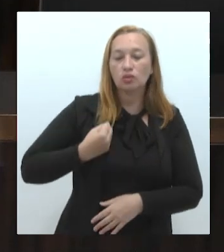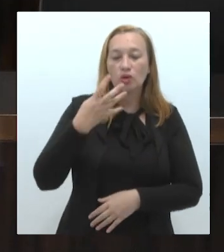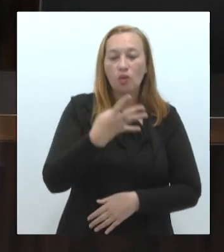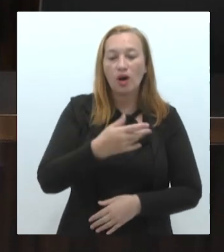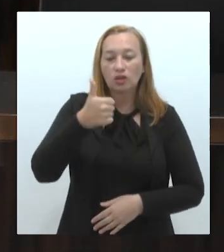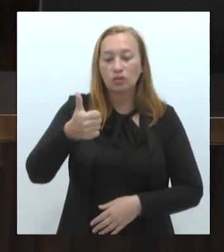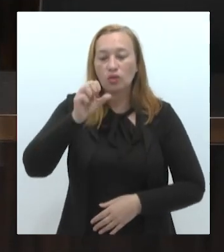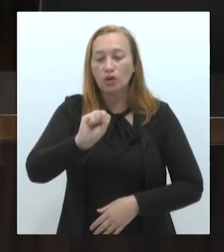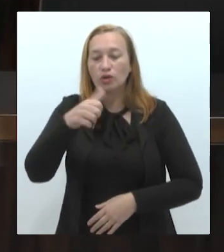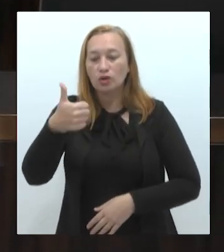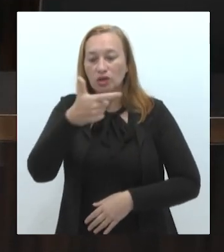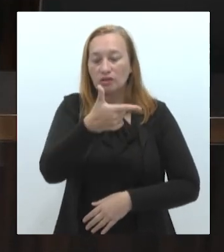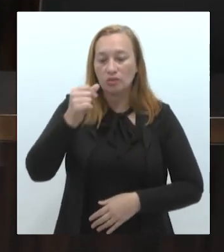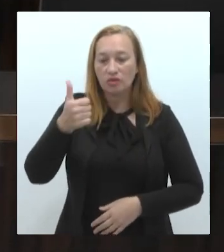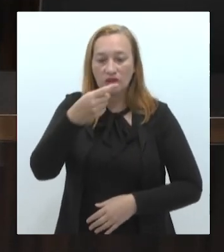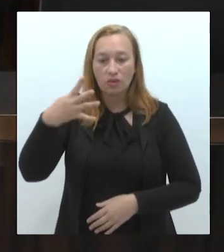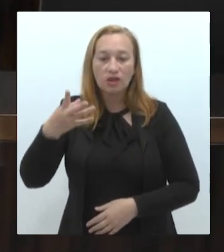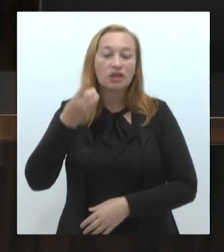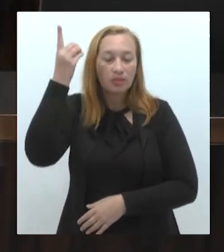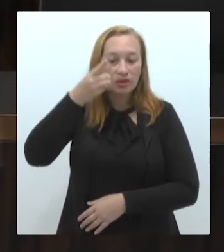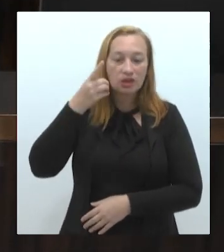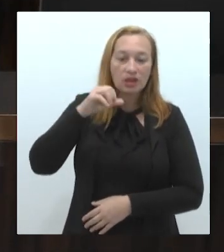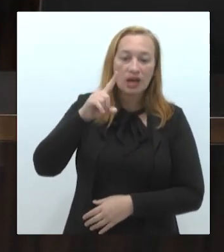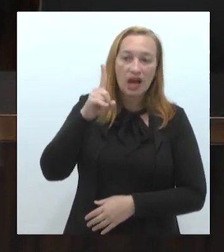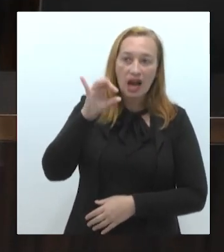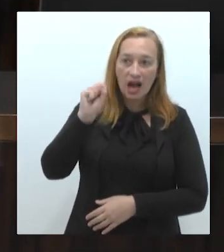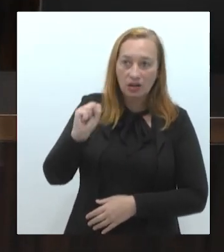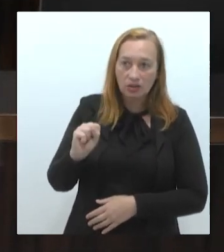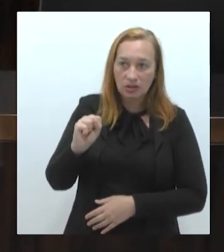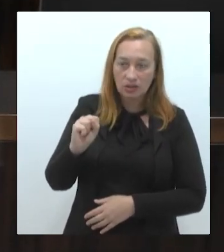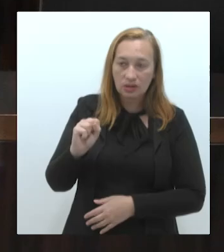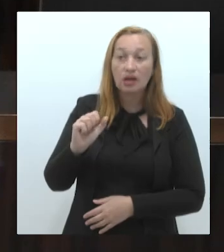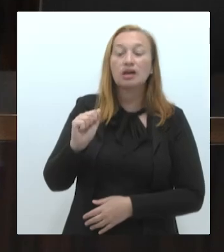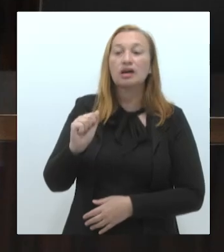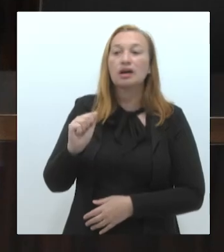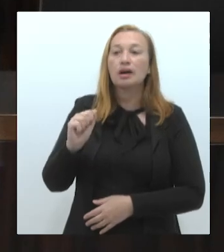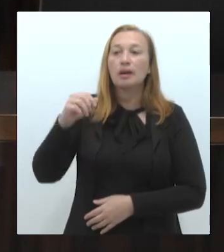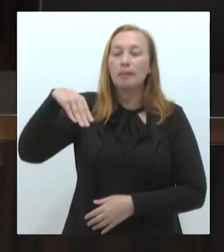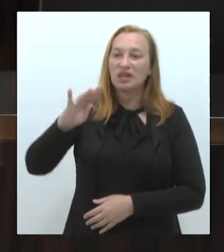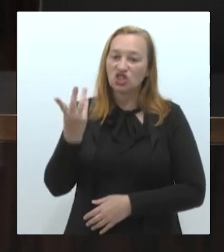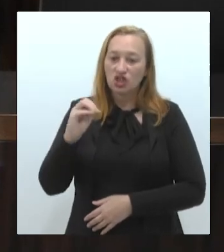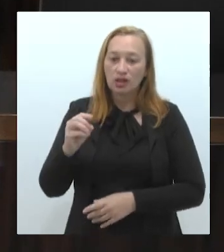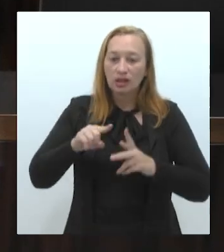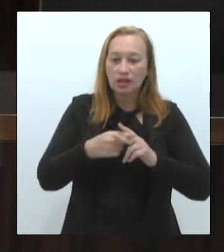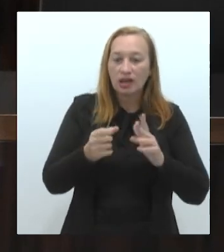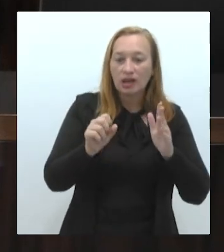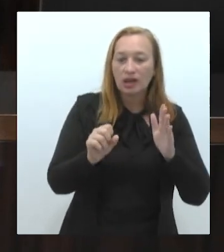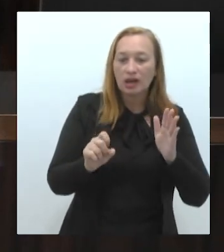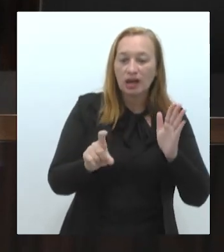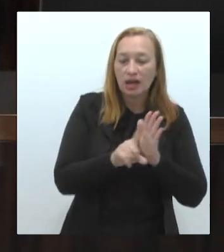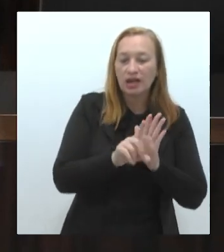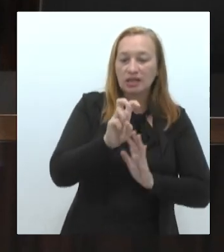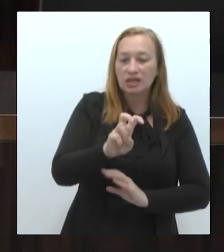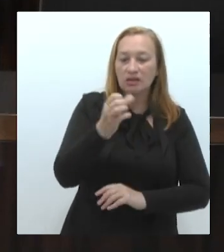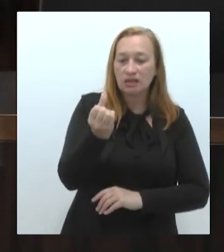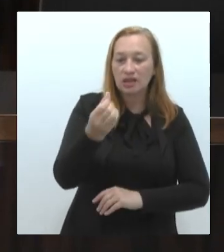4181 de 24, de autoria do deputado Carla Machado, que altera o anexo da